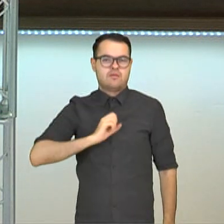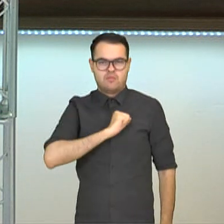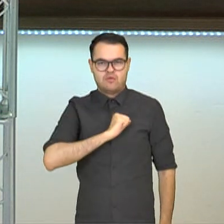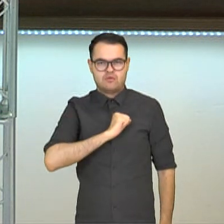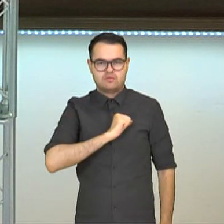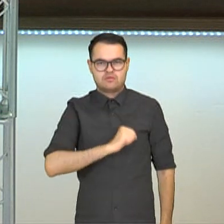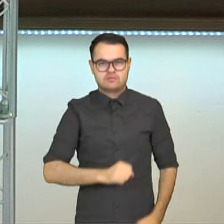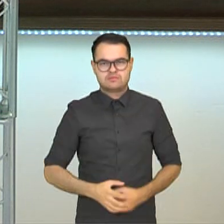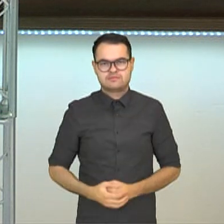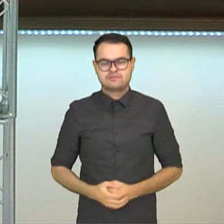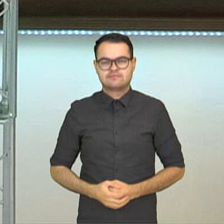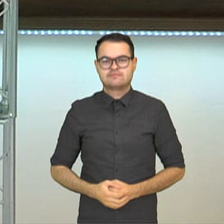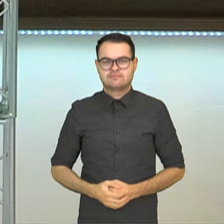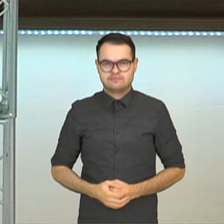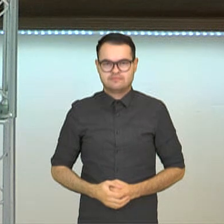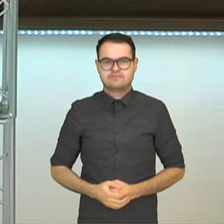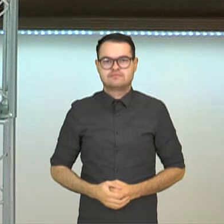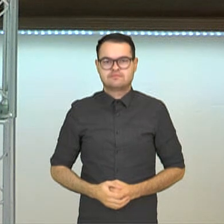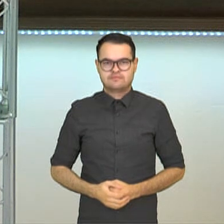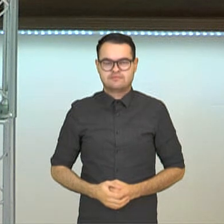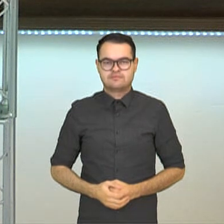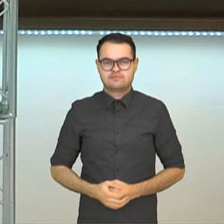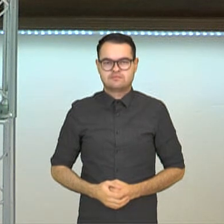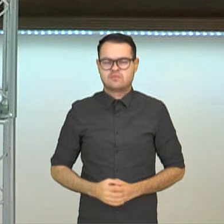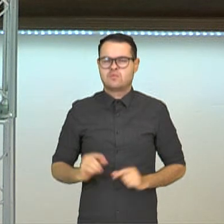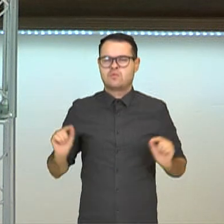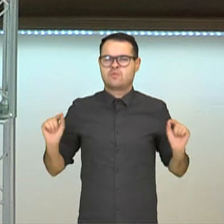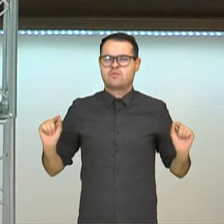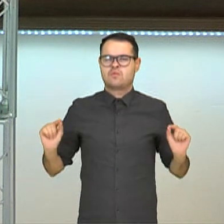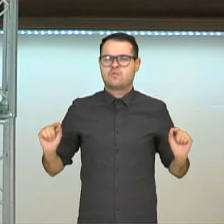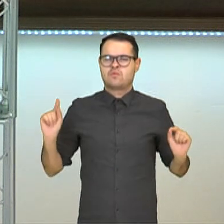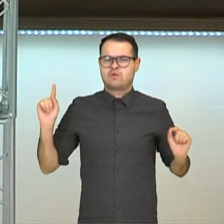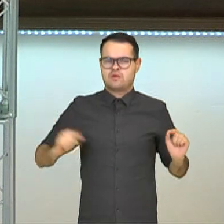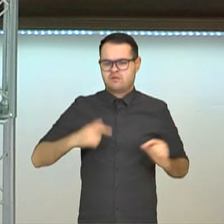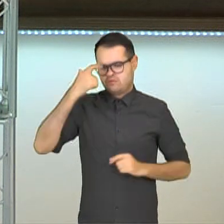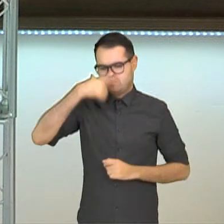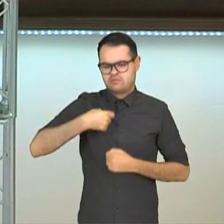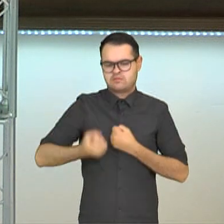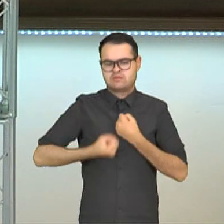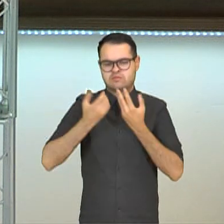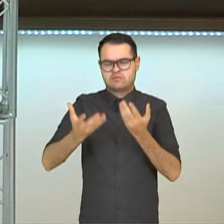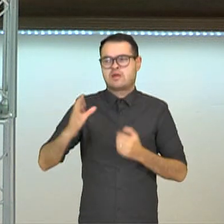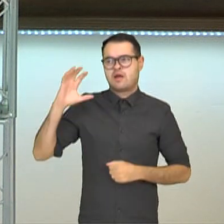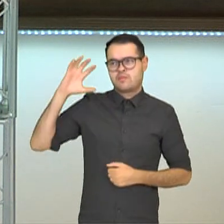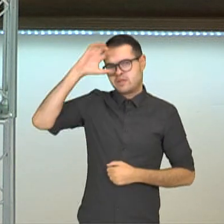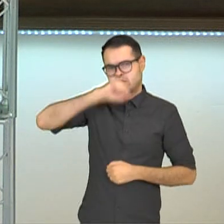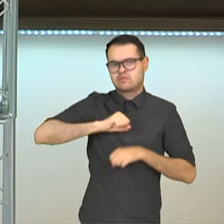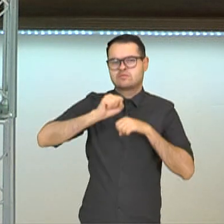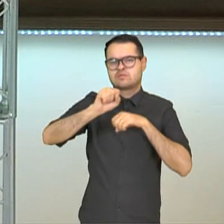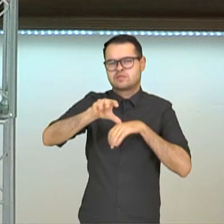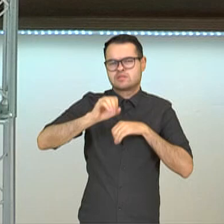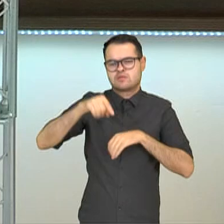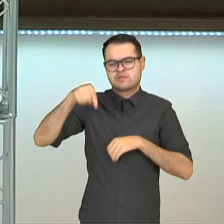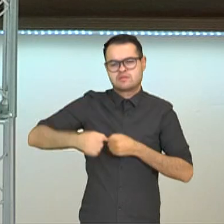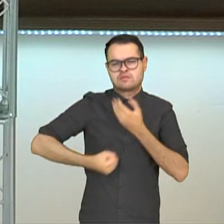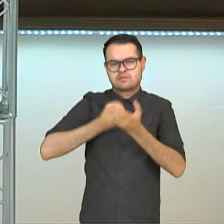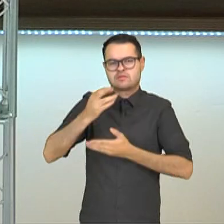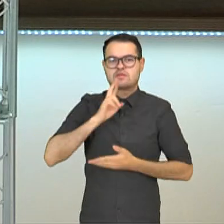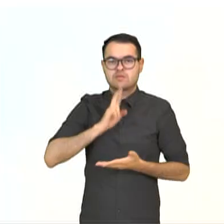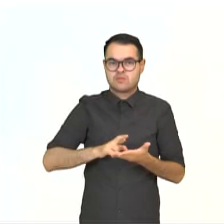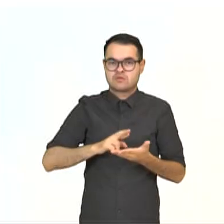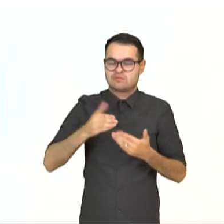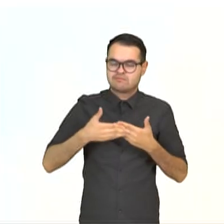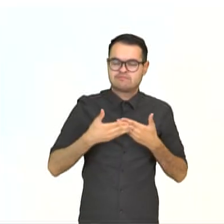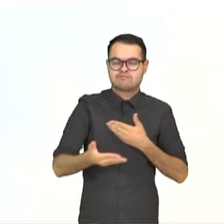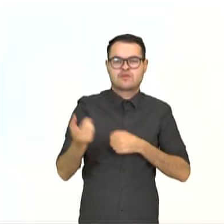o ensinamento que de fato o eu lírico aprendeu ou está ensinando nesse poema? Responda no seu caderno e daqui a pouquinho eu